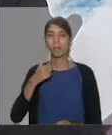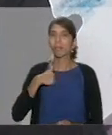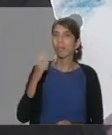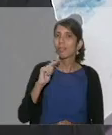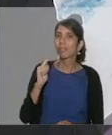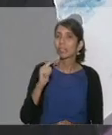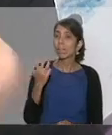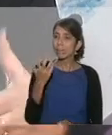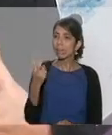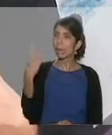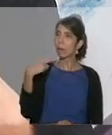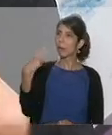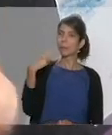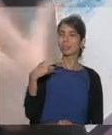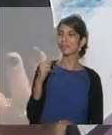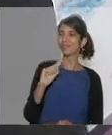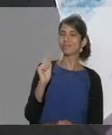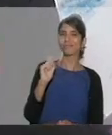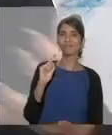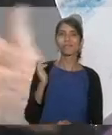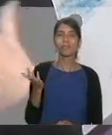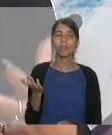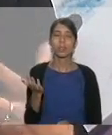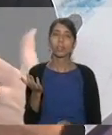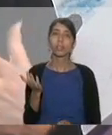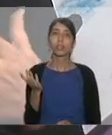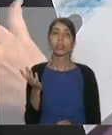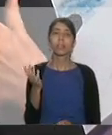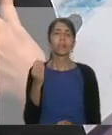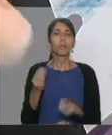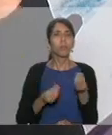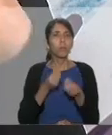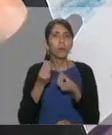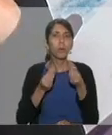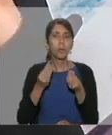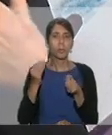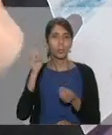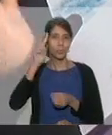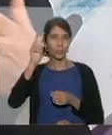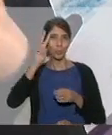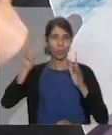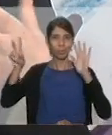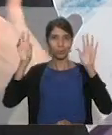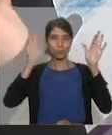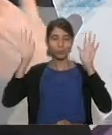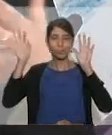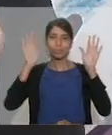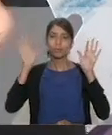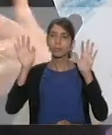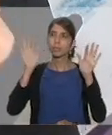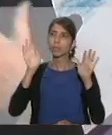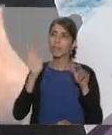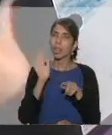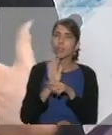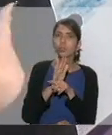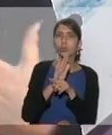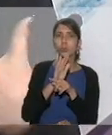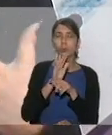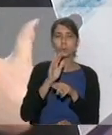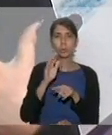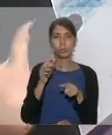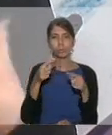o garoto que queria que olhasse no olho, ou a garota que queria que olhasse no olho. De que forma a ficção entra aí para mediar